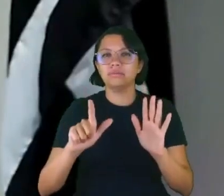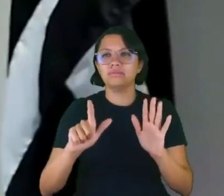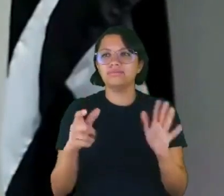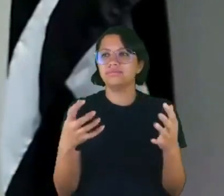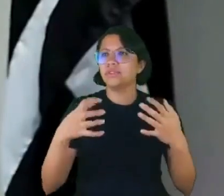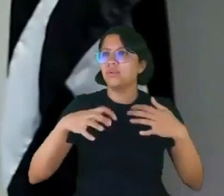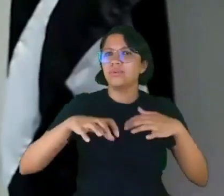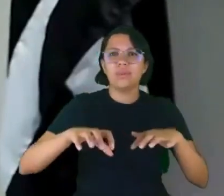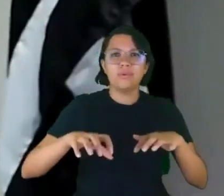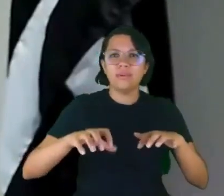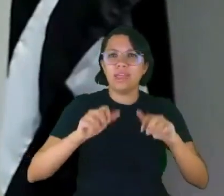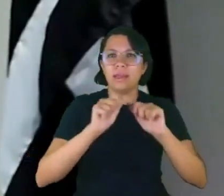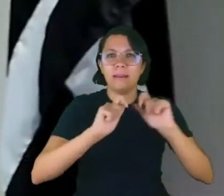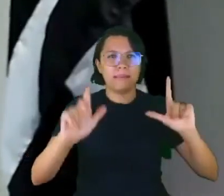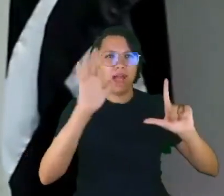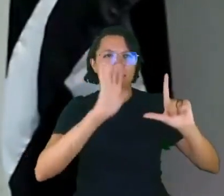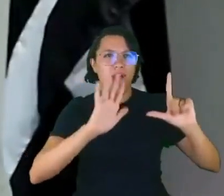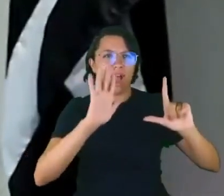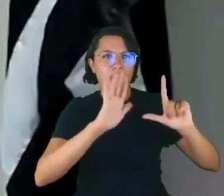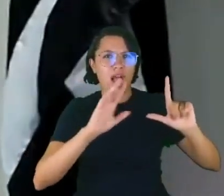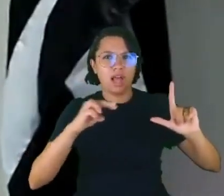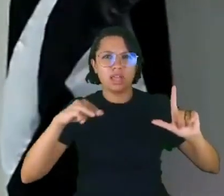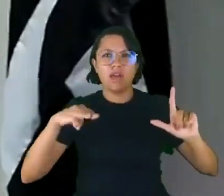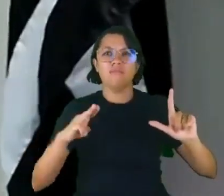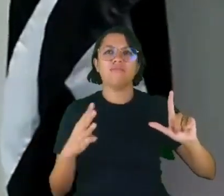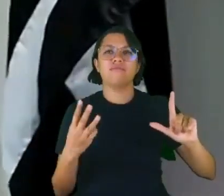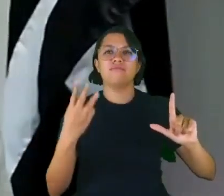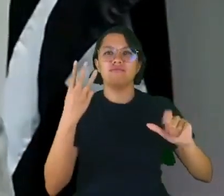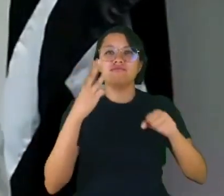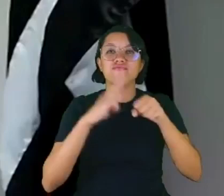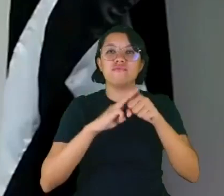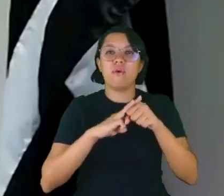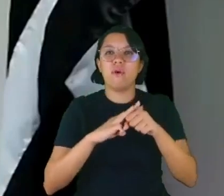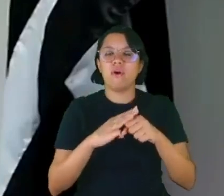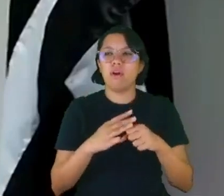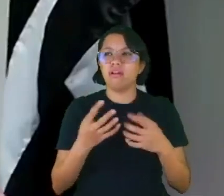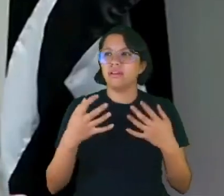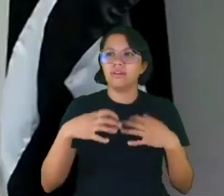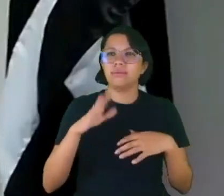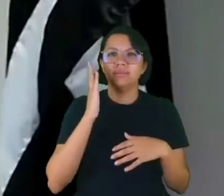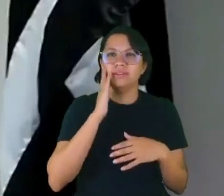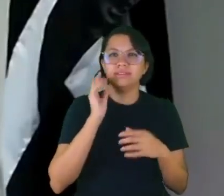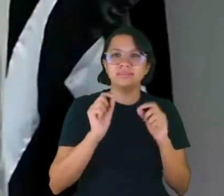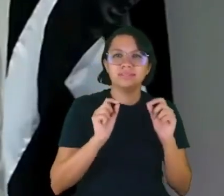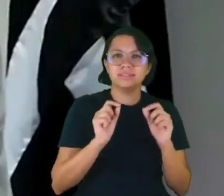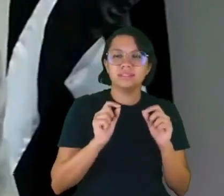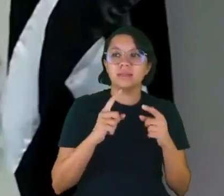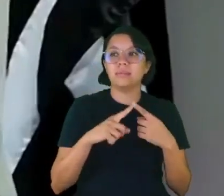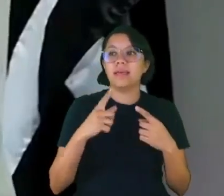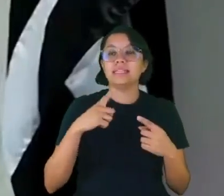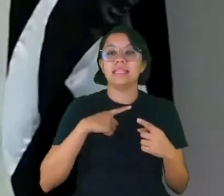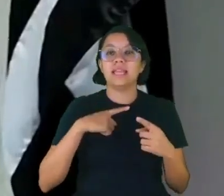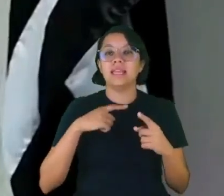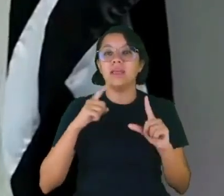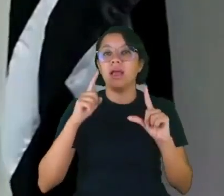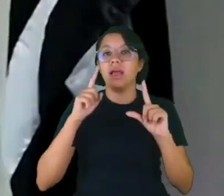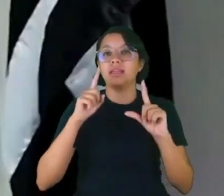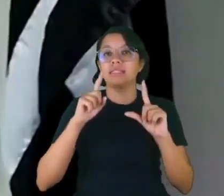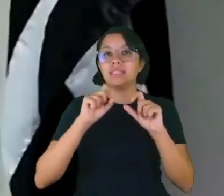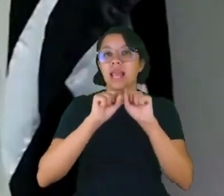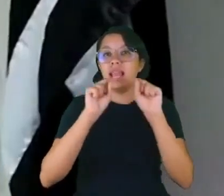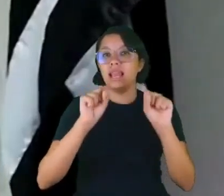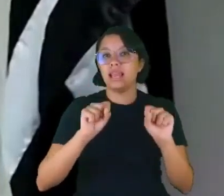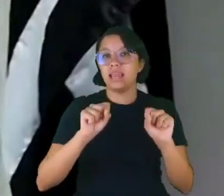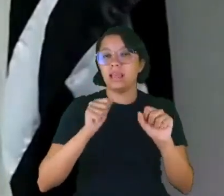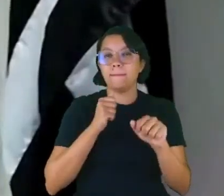tem o tal link patrocinado. Não? Então, o link patrocinado perturba a minha paz. Perturba a minha paz. O caso aqui